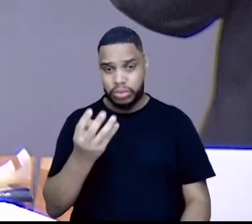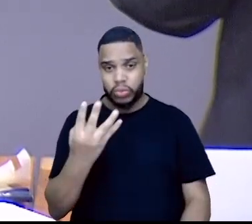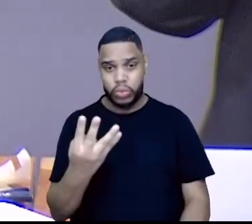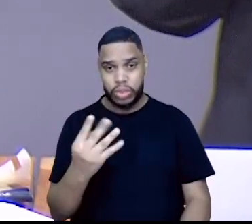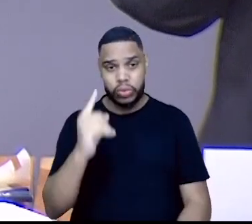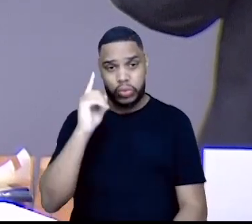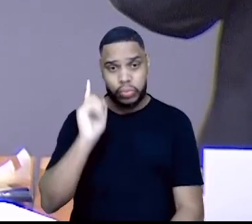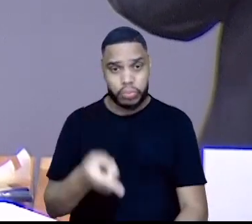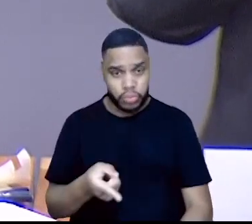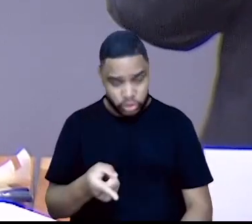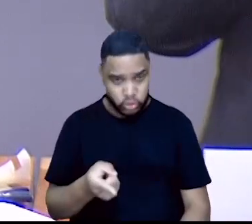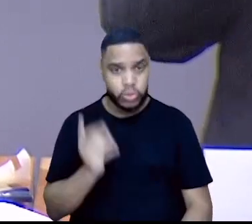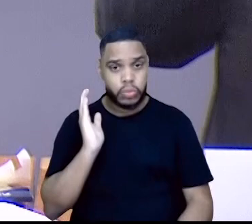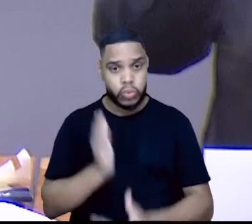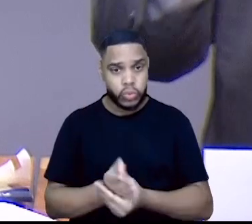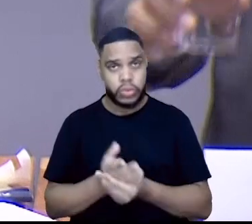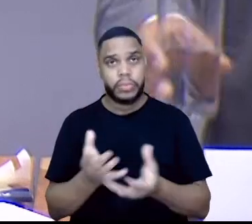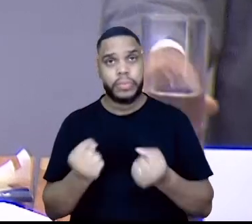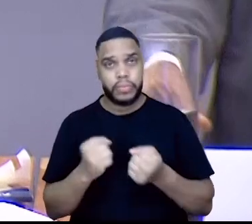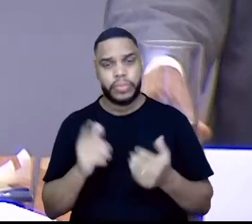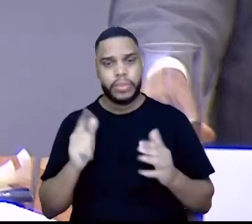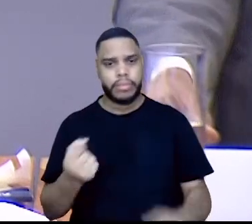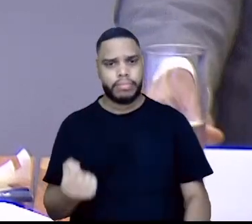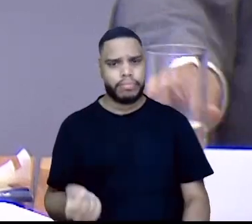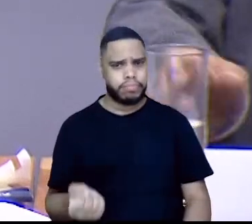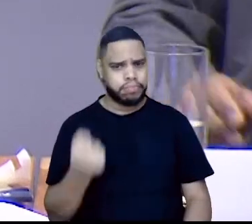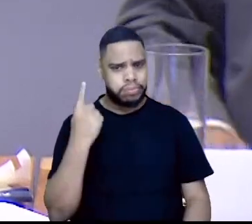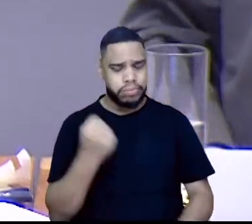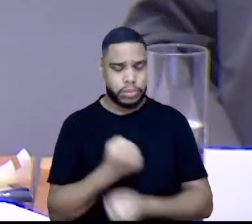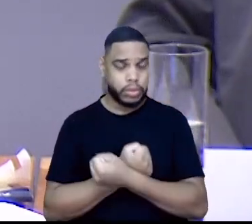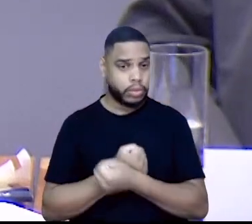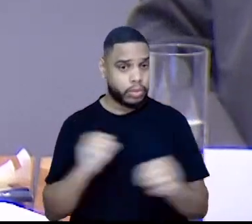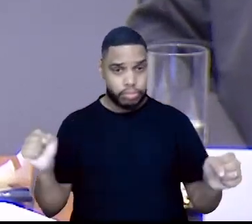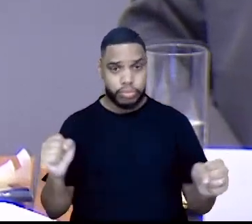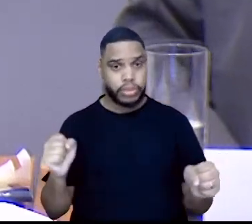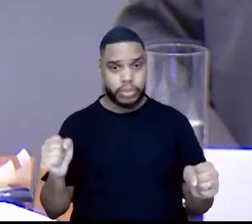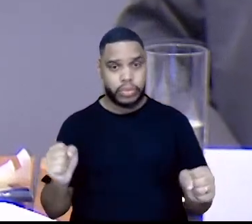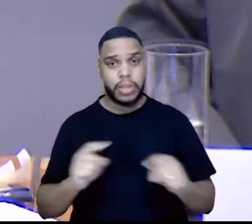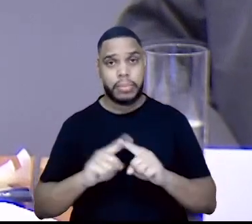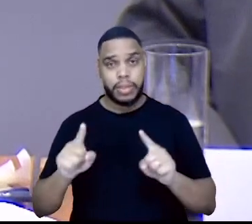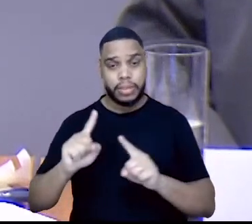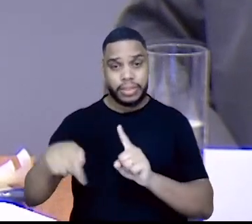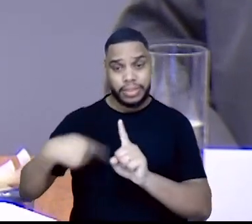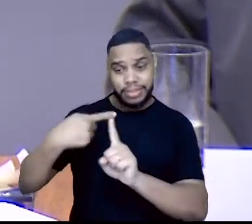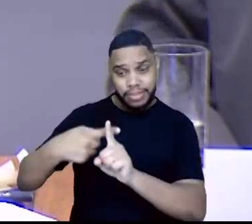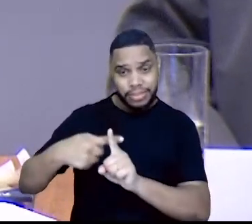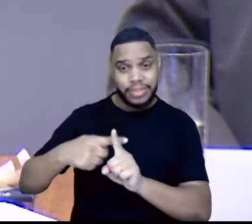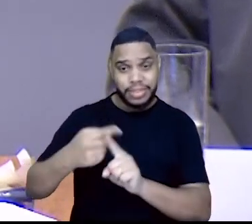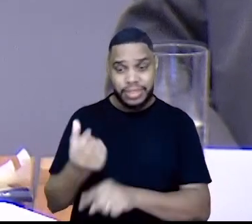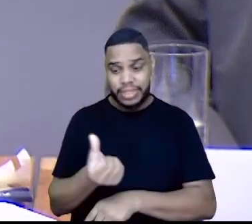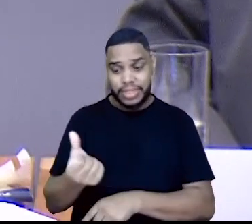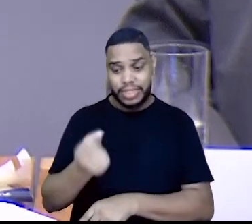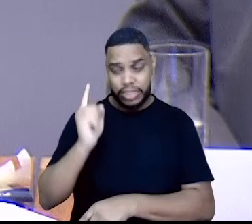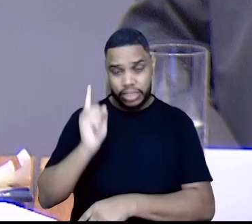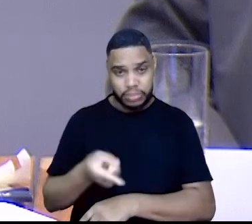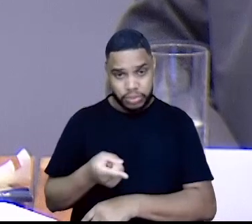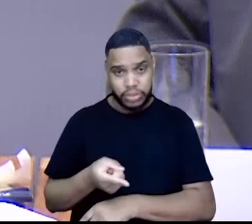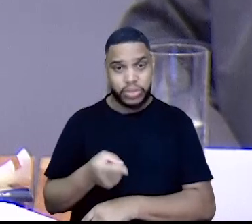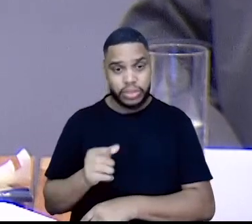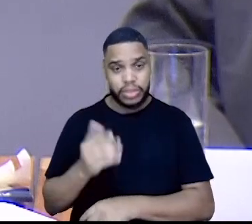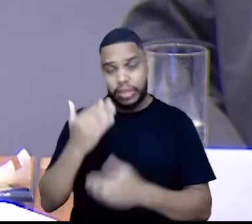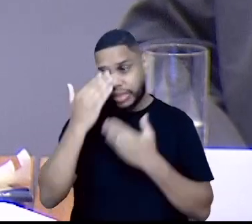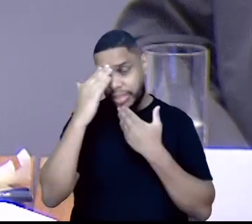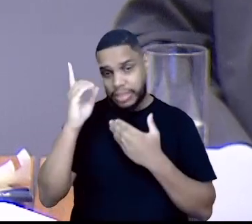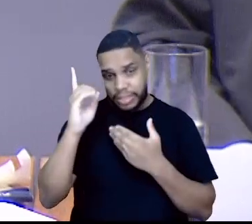mil recursos extraordinários, o que já é, em si, um absurdo. Mas, se tivesse somado os 66 mil, que, com a bênção de Deus, o Aloysio não